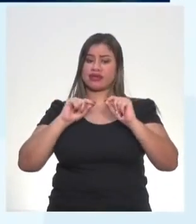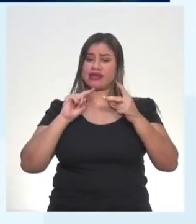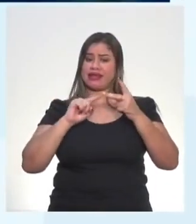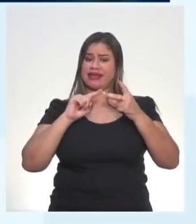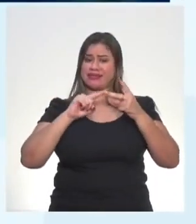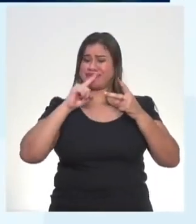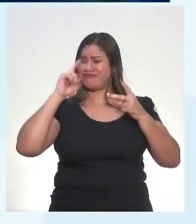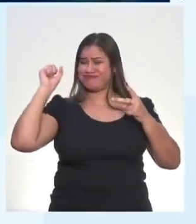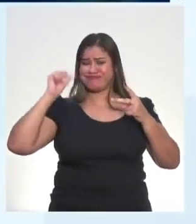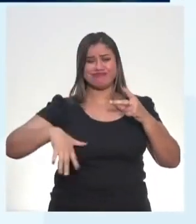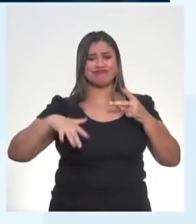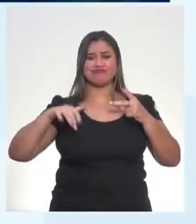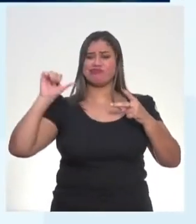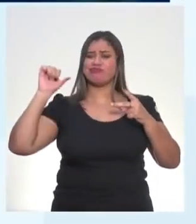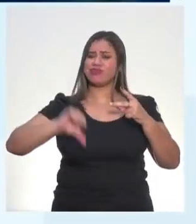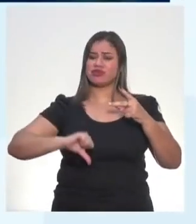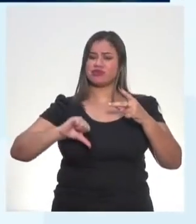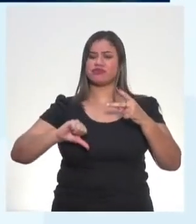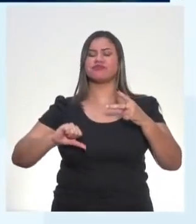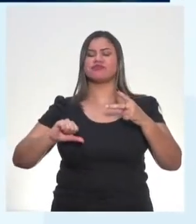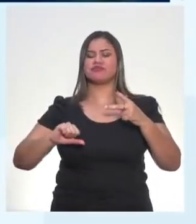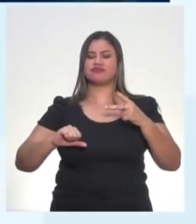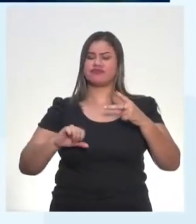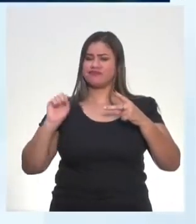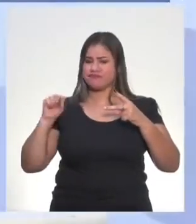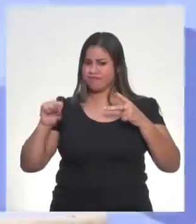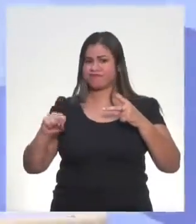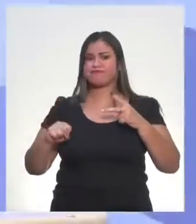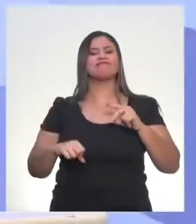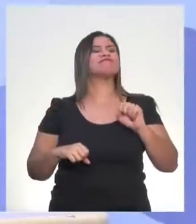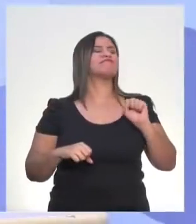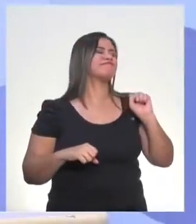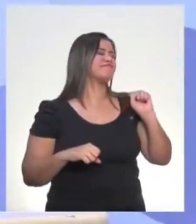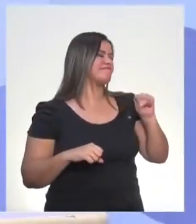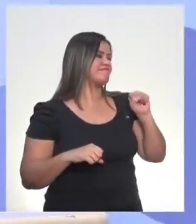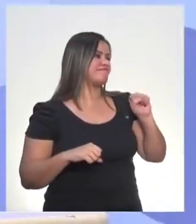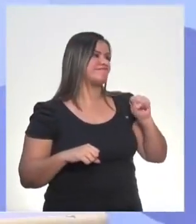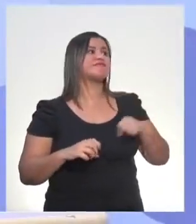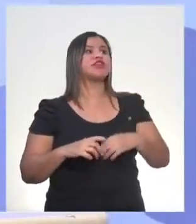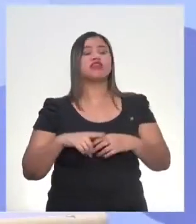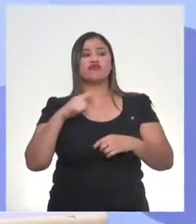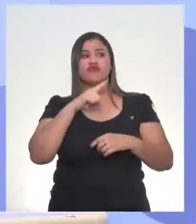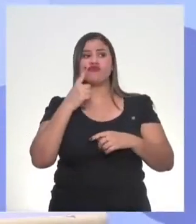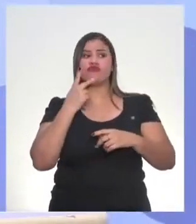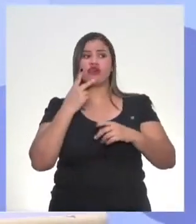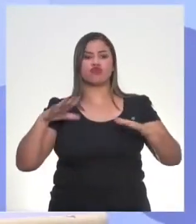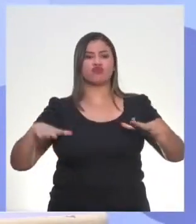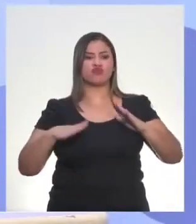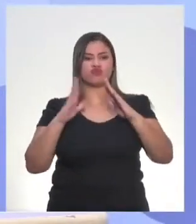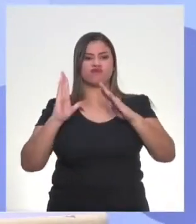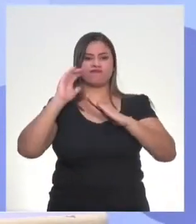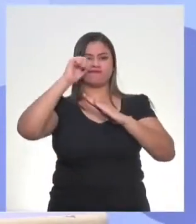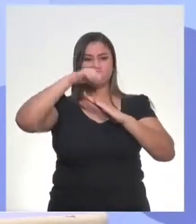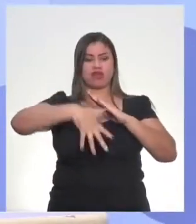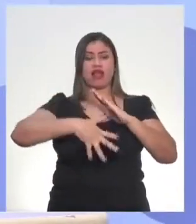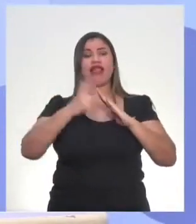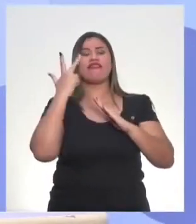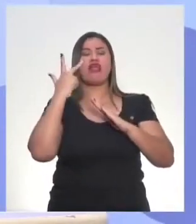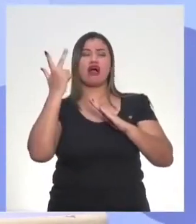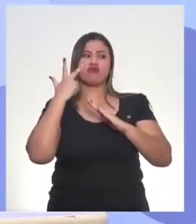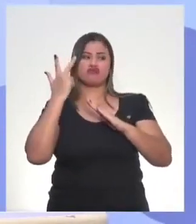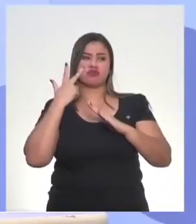mais tóxicos, né, professor? Sim, e ali você citou o exemplo do vulcão, que é um fenômeno natural, né? É um fenômeno